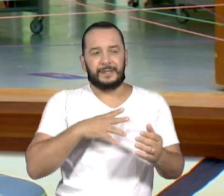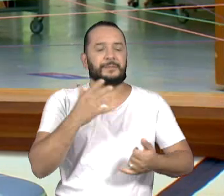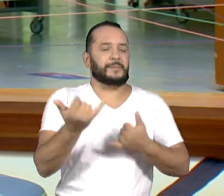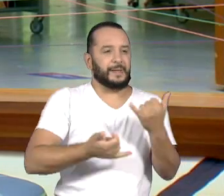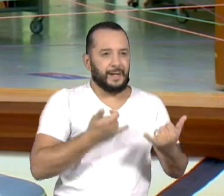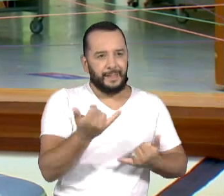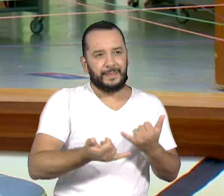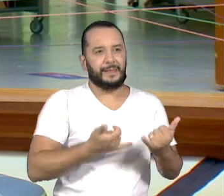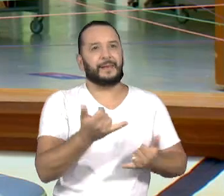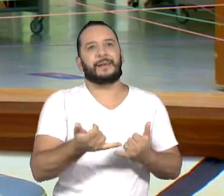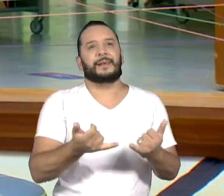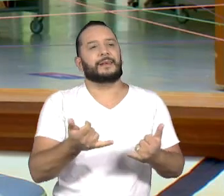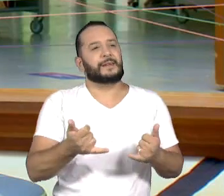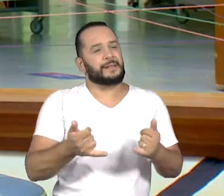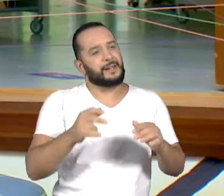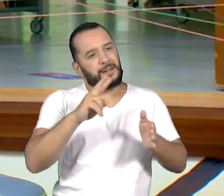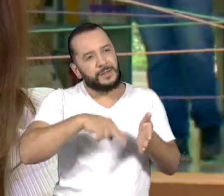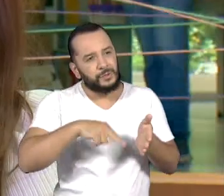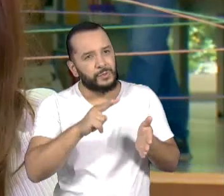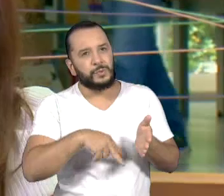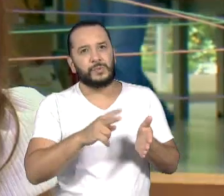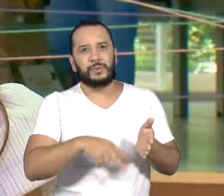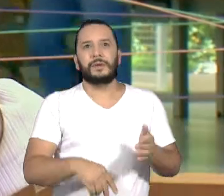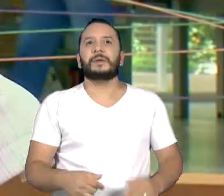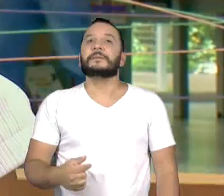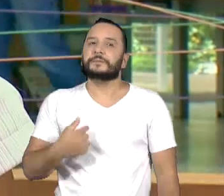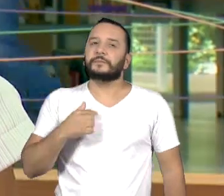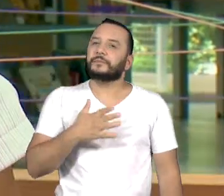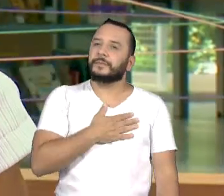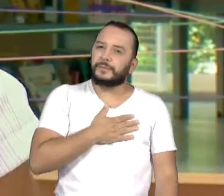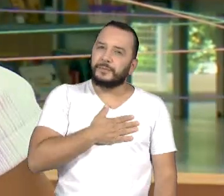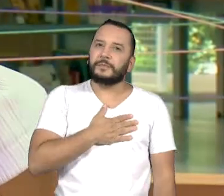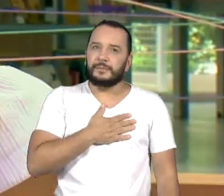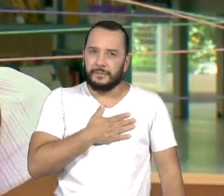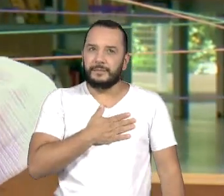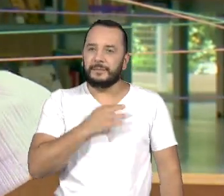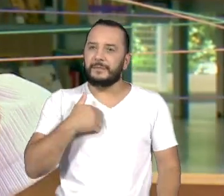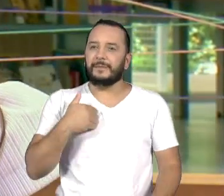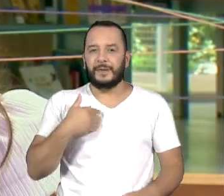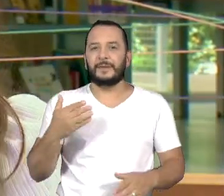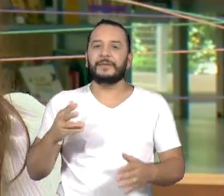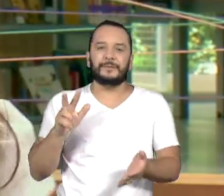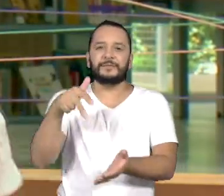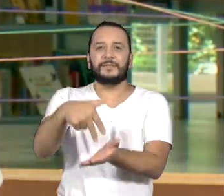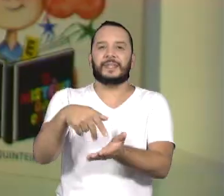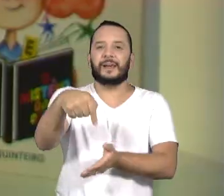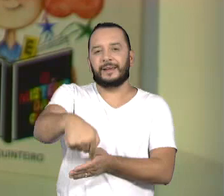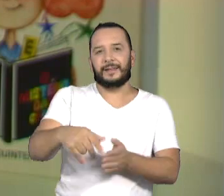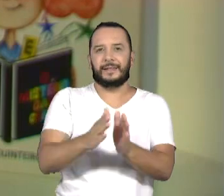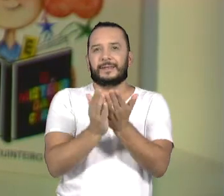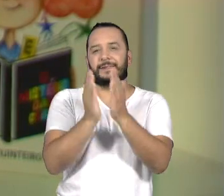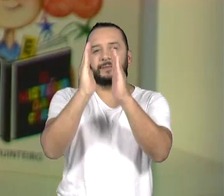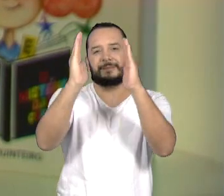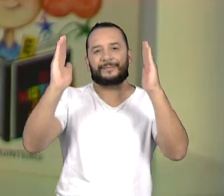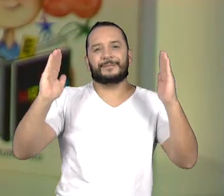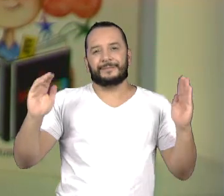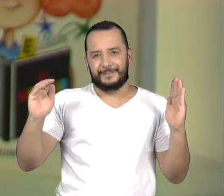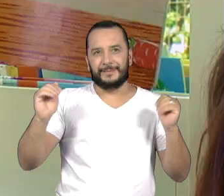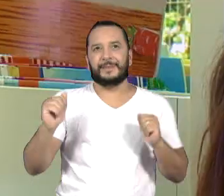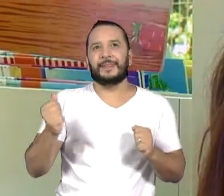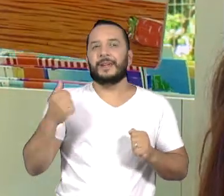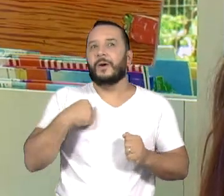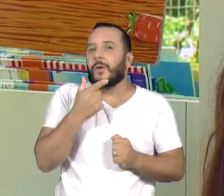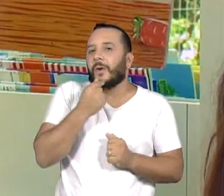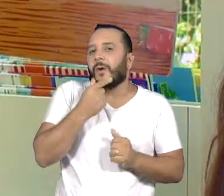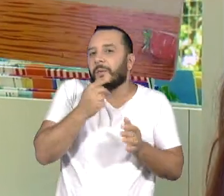jogos com a leitura de uma biblioteca e um bolso